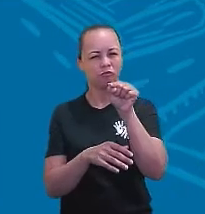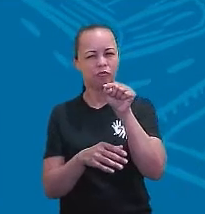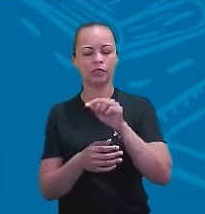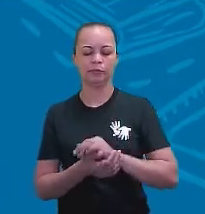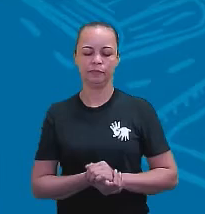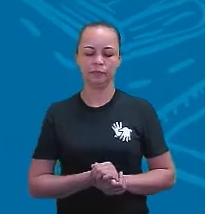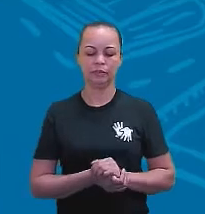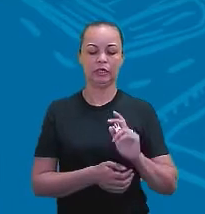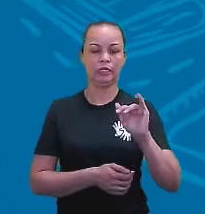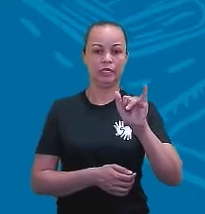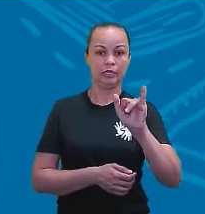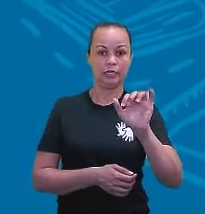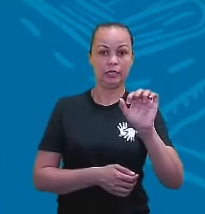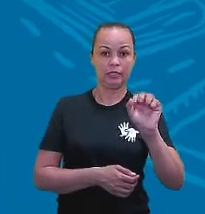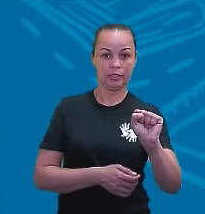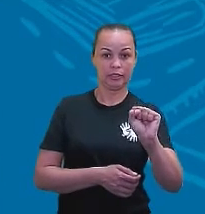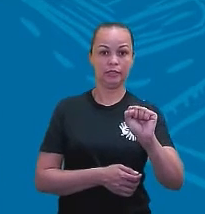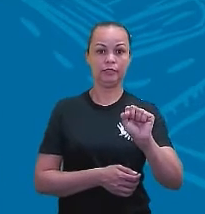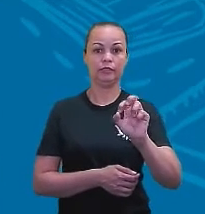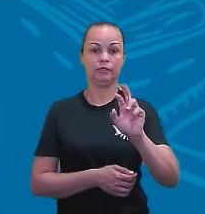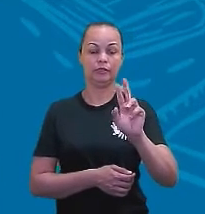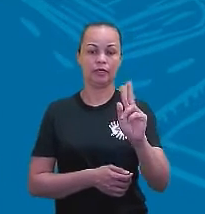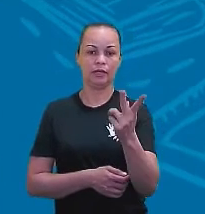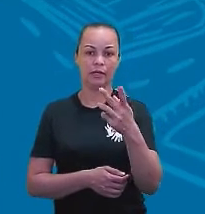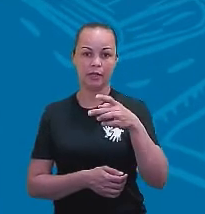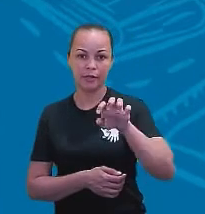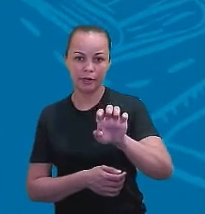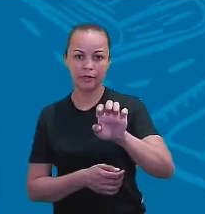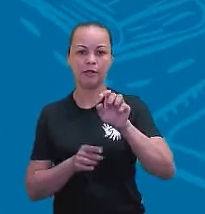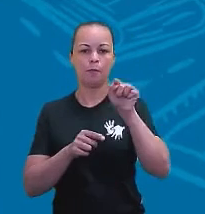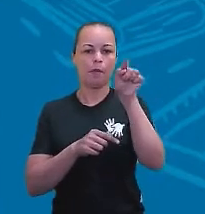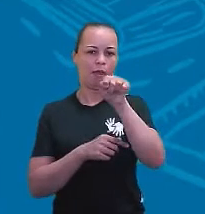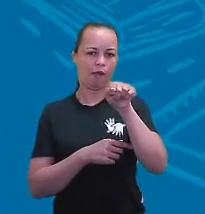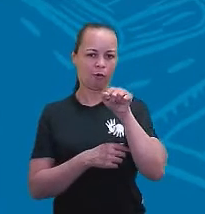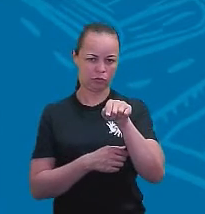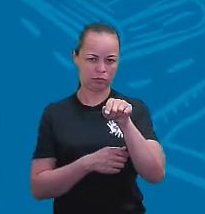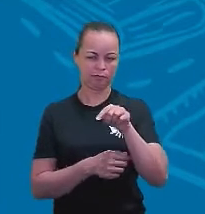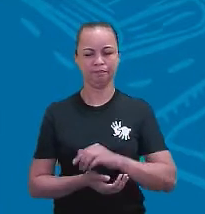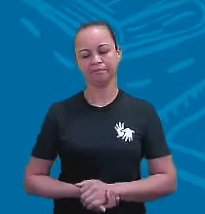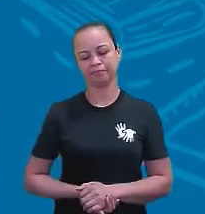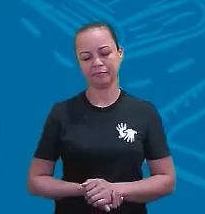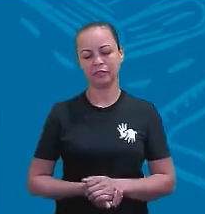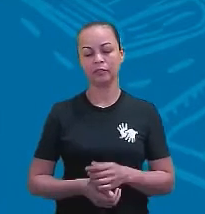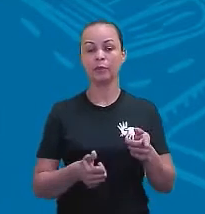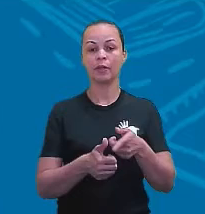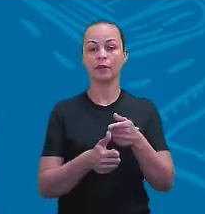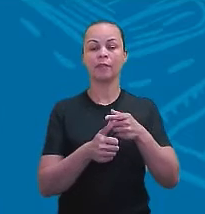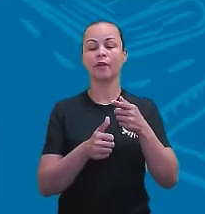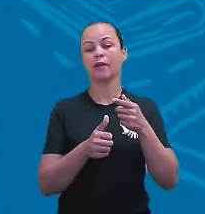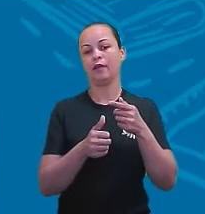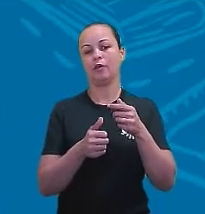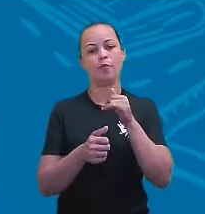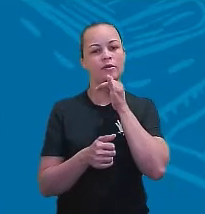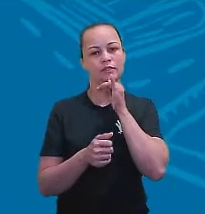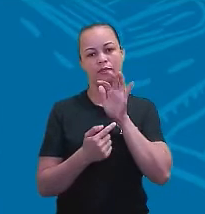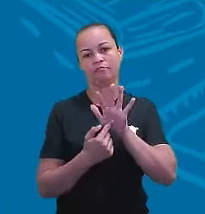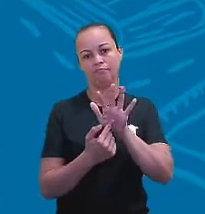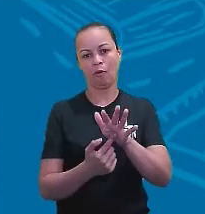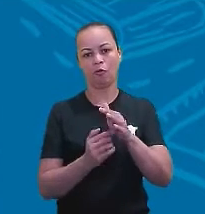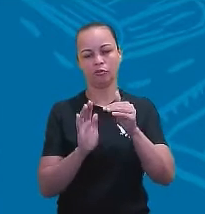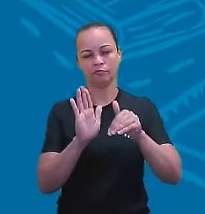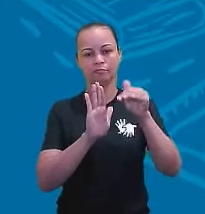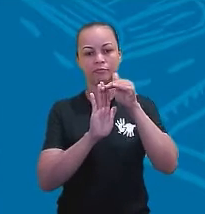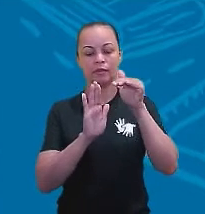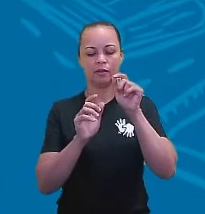frase, permanece no mesmo lugar. Certinho? Foi isso que aconteceu exatamente no primeiro exemplo, lá em cima. Ó. Is he a